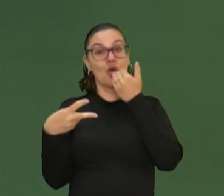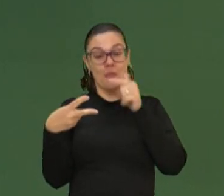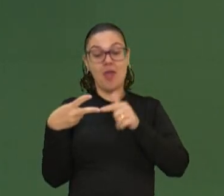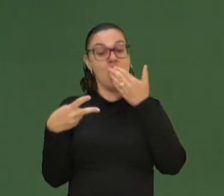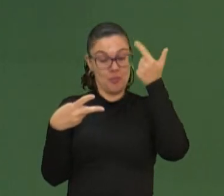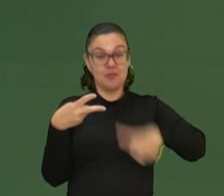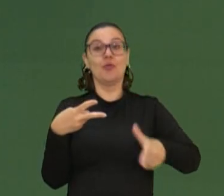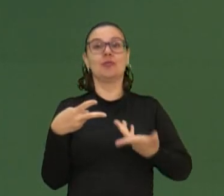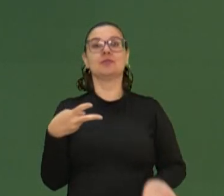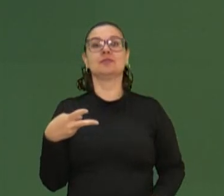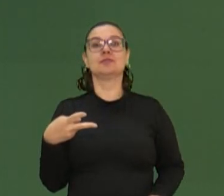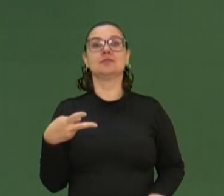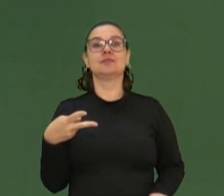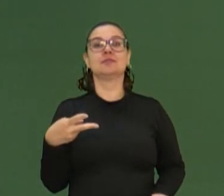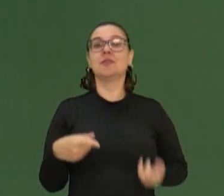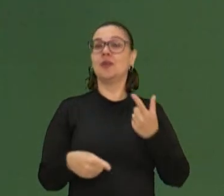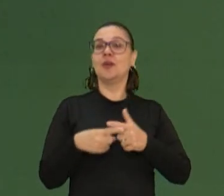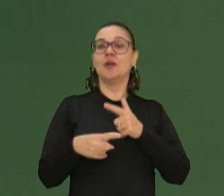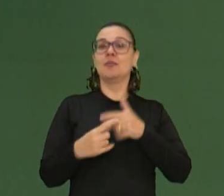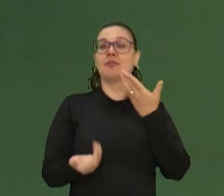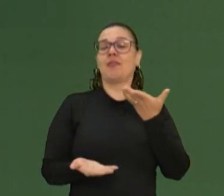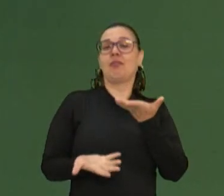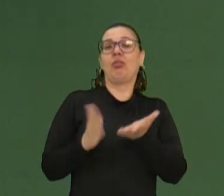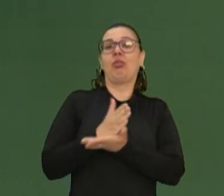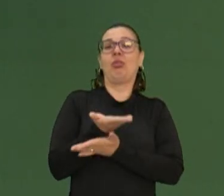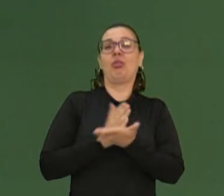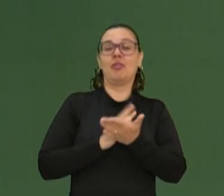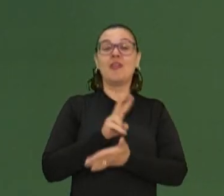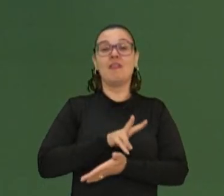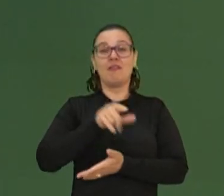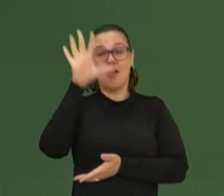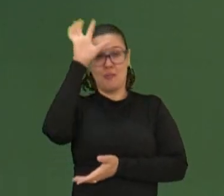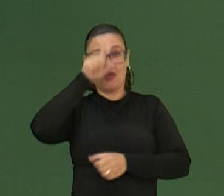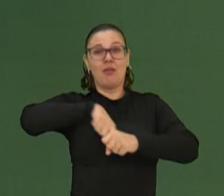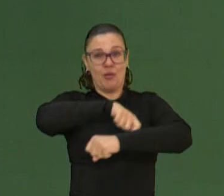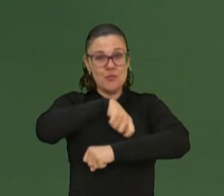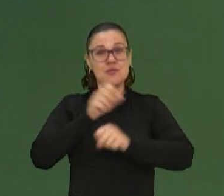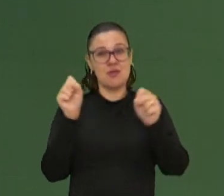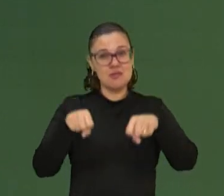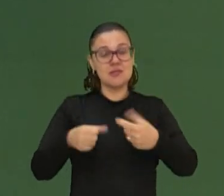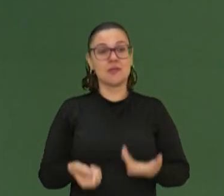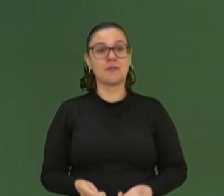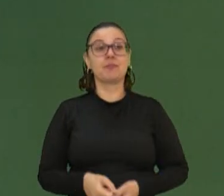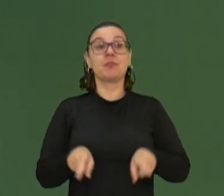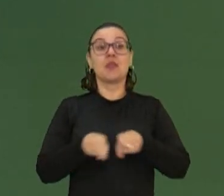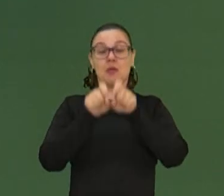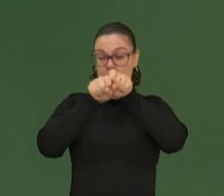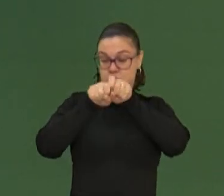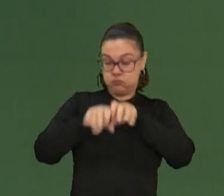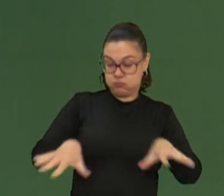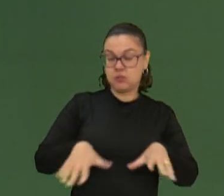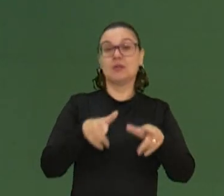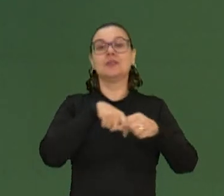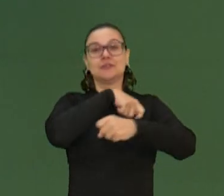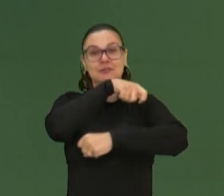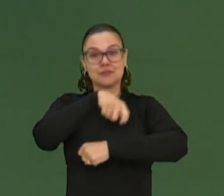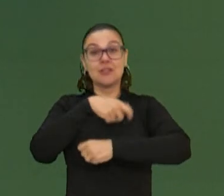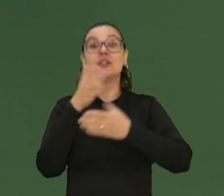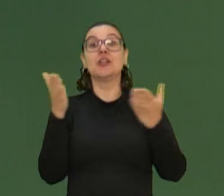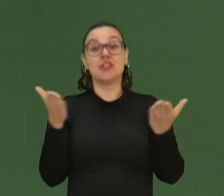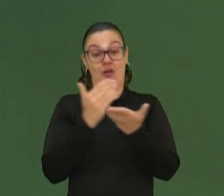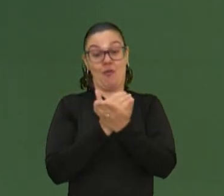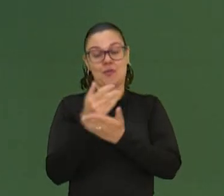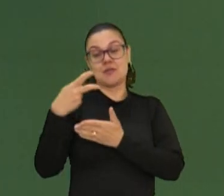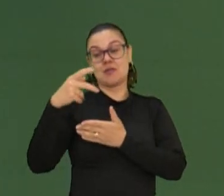repetir. Por que a gente vai ficar se incomodando? Claro que nós vamos falar de culinária hoje. Expandir a cultura culinária, já começamos falando das punks,